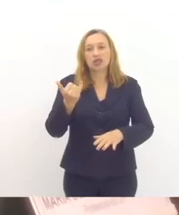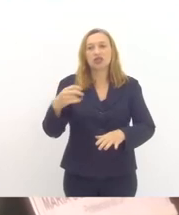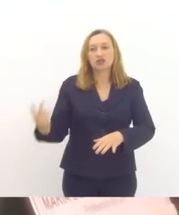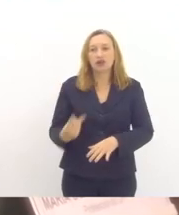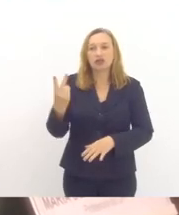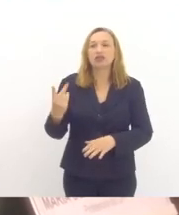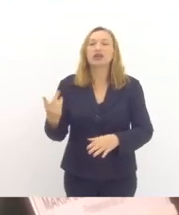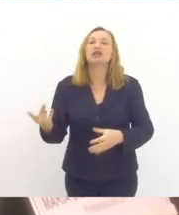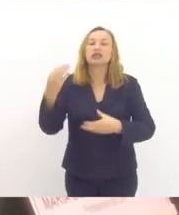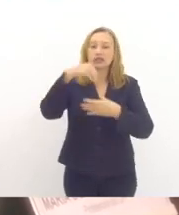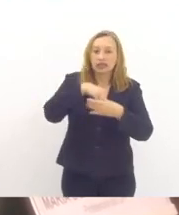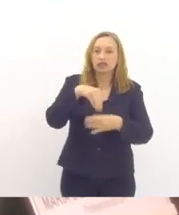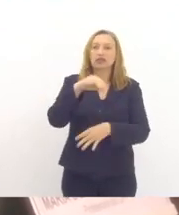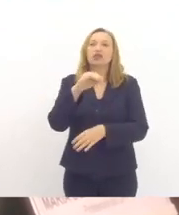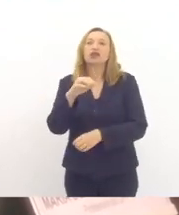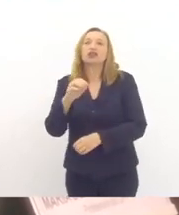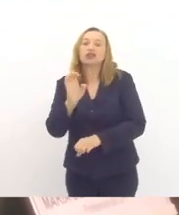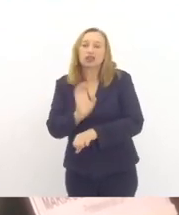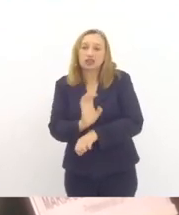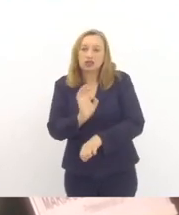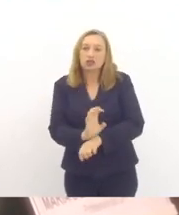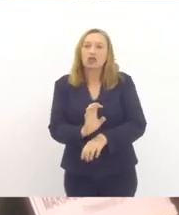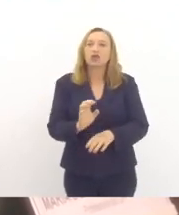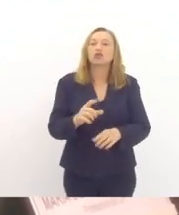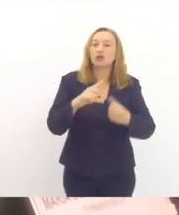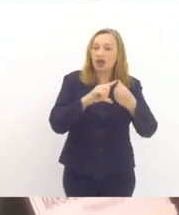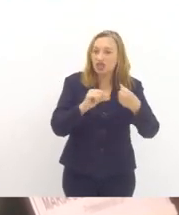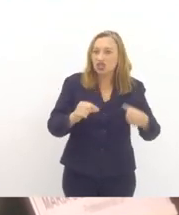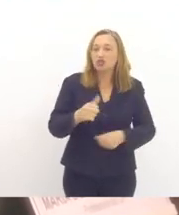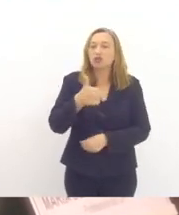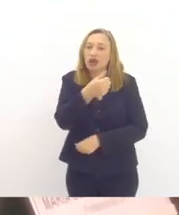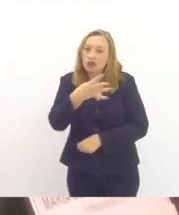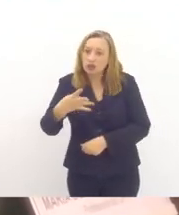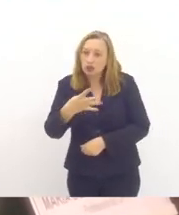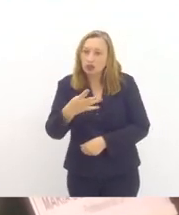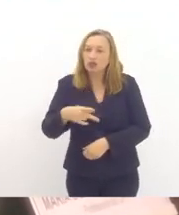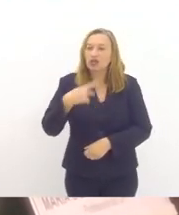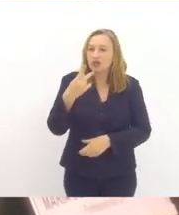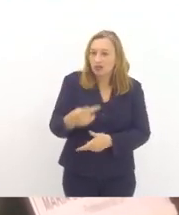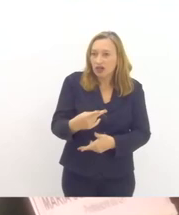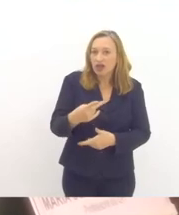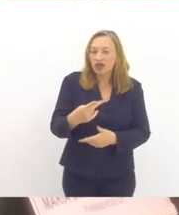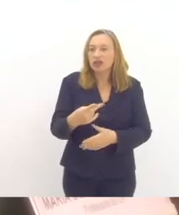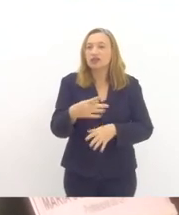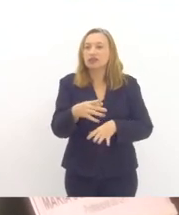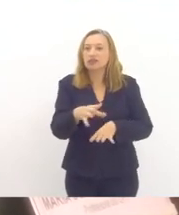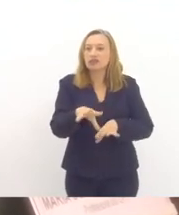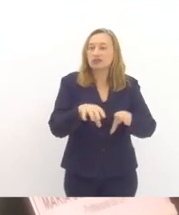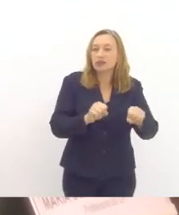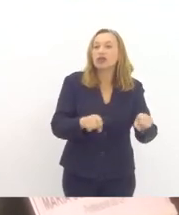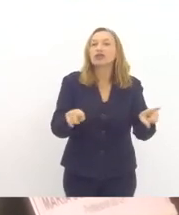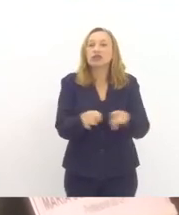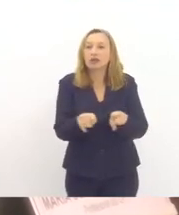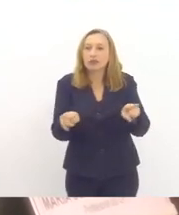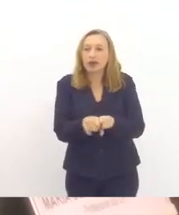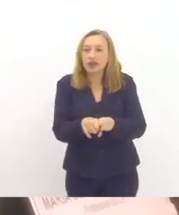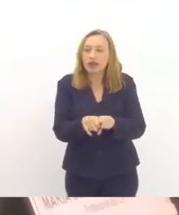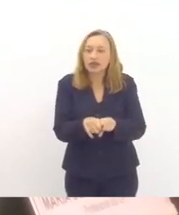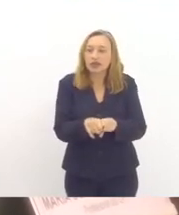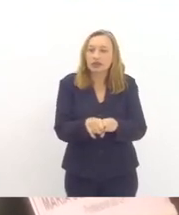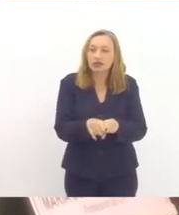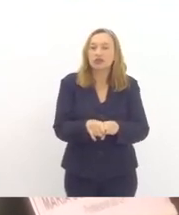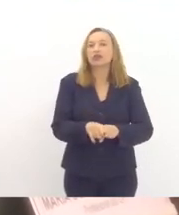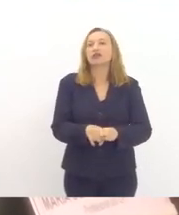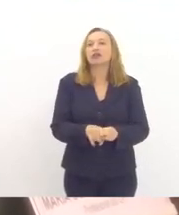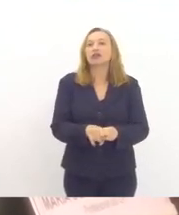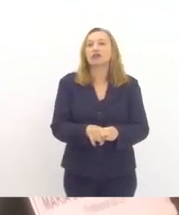nas escolas. Né? No artigo 14, que fala dos itinerários formativos, também há